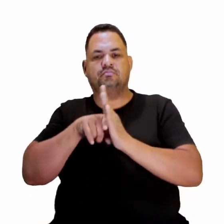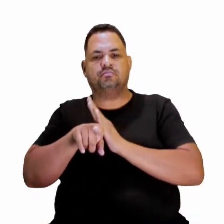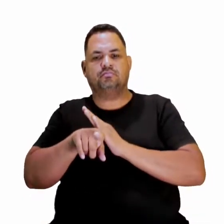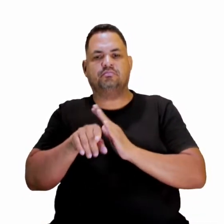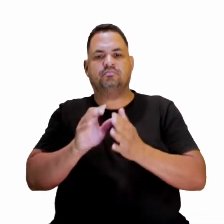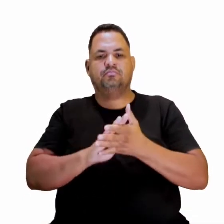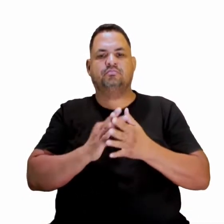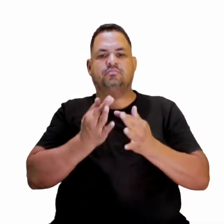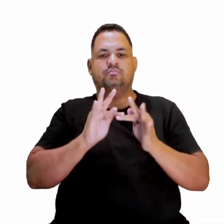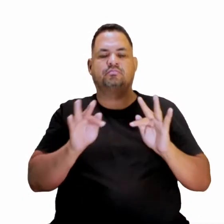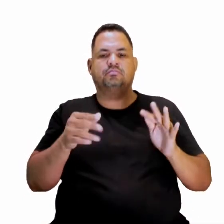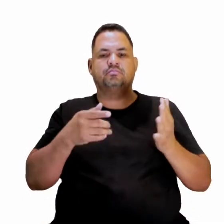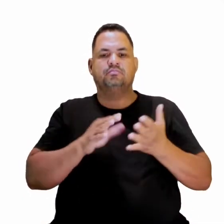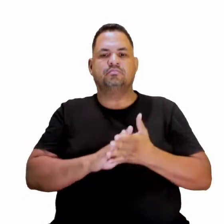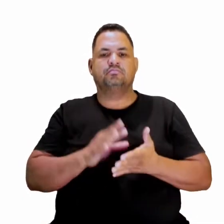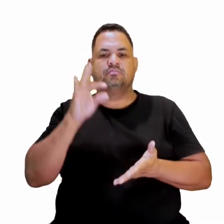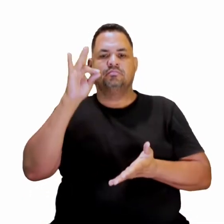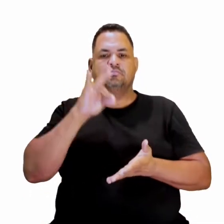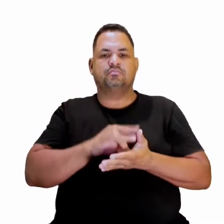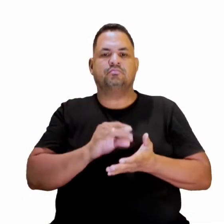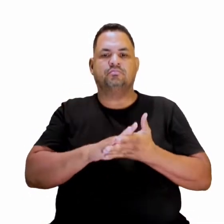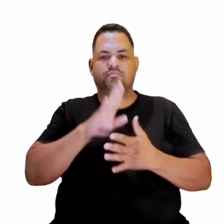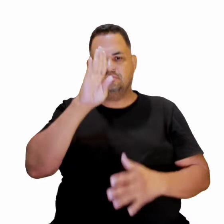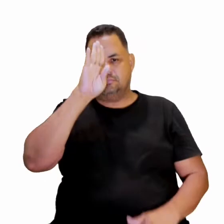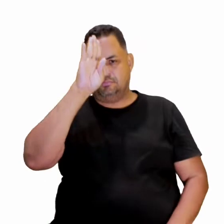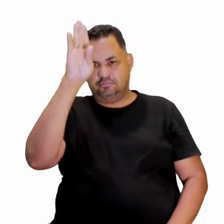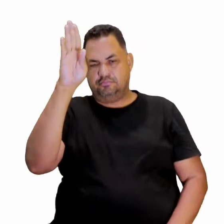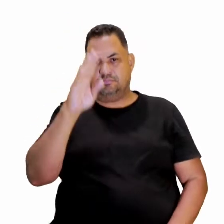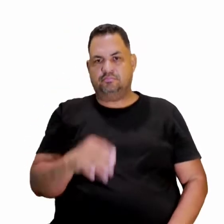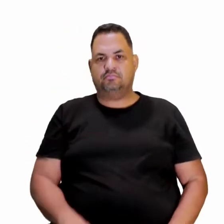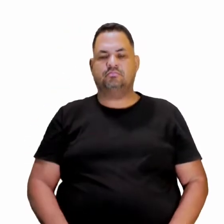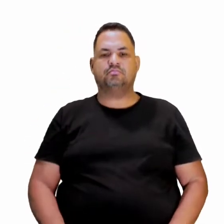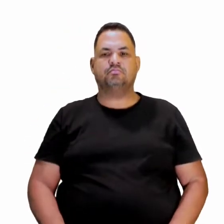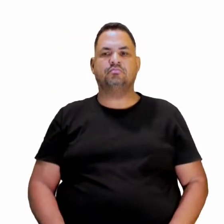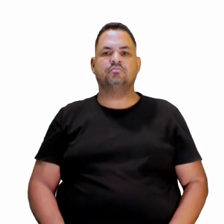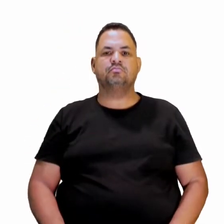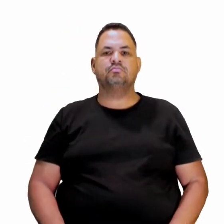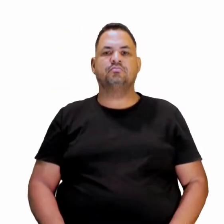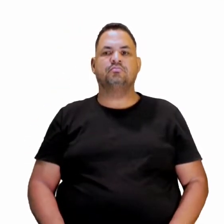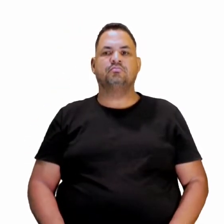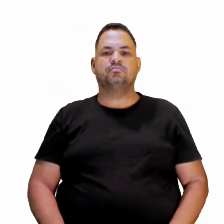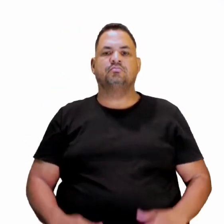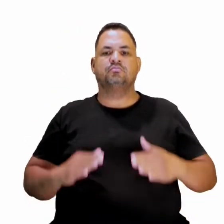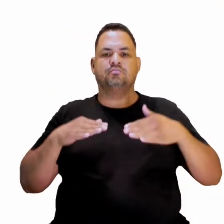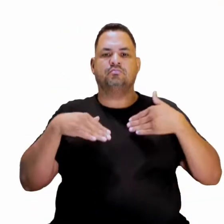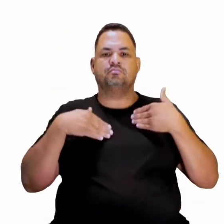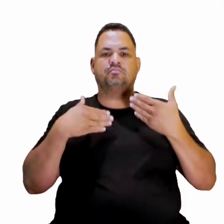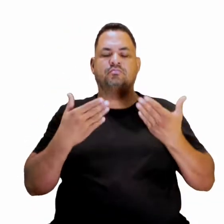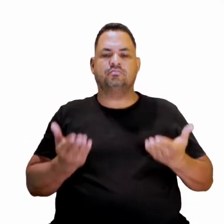frases afirmativas, principalmente em frases afirmativas. Quando